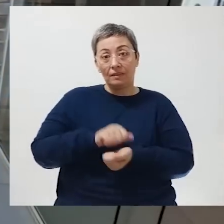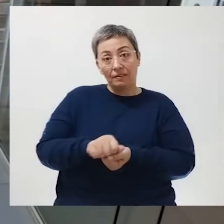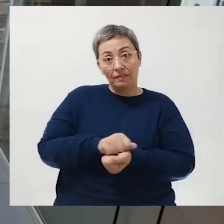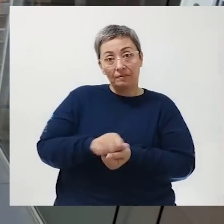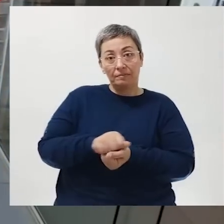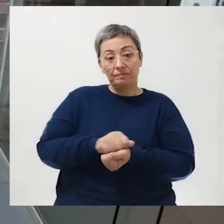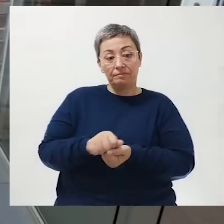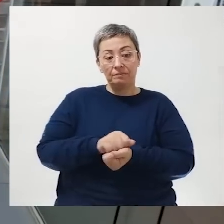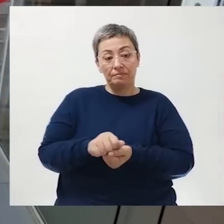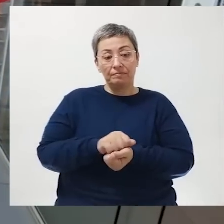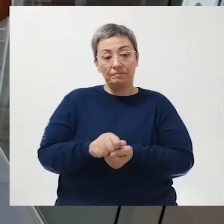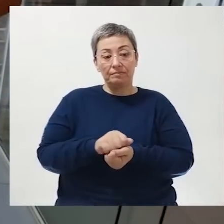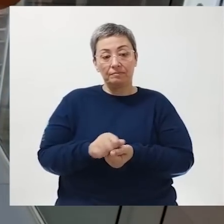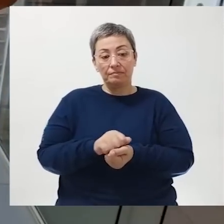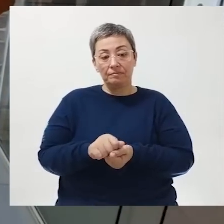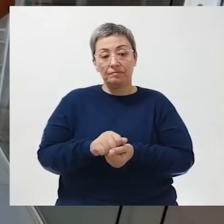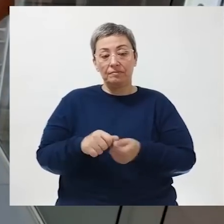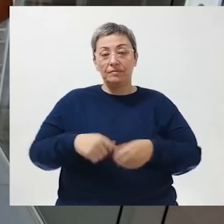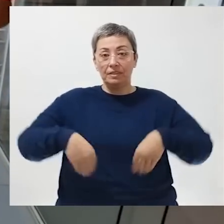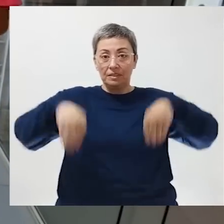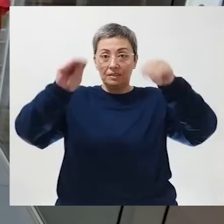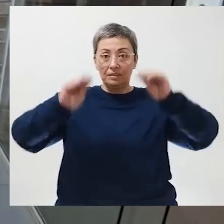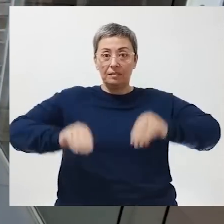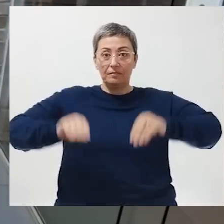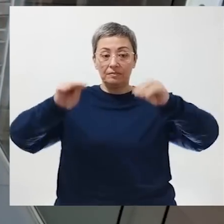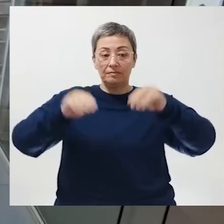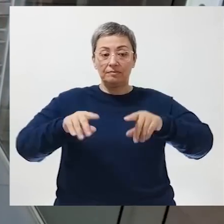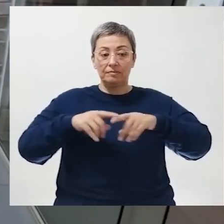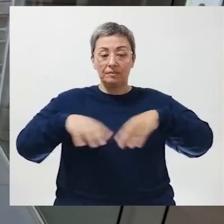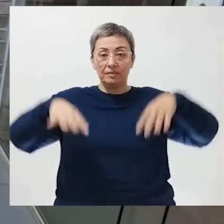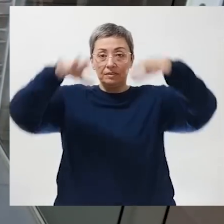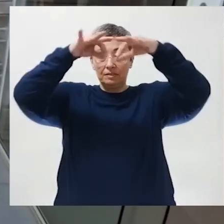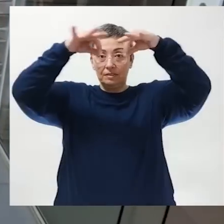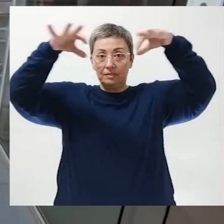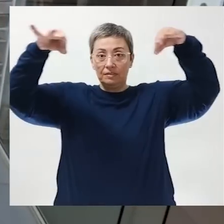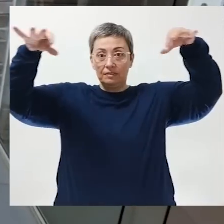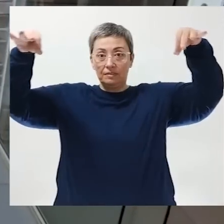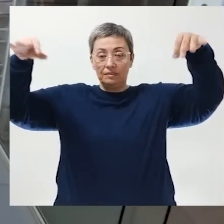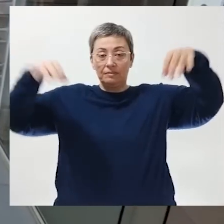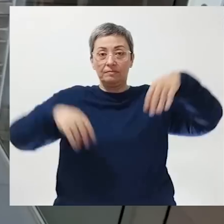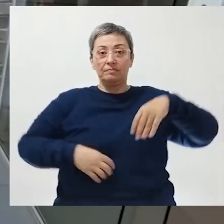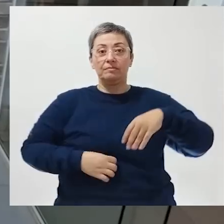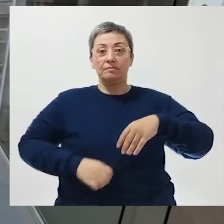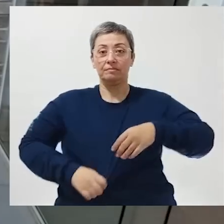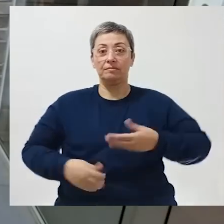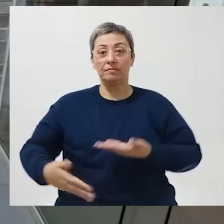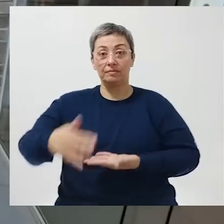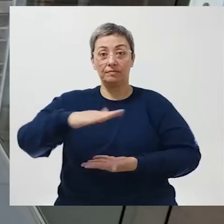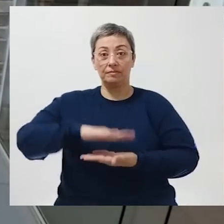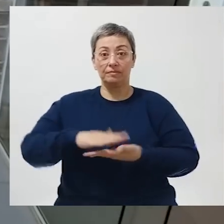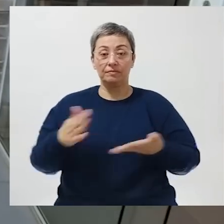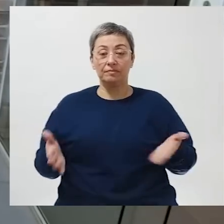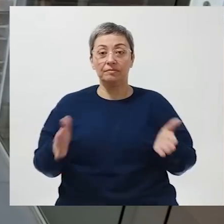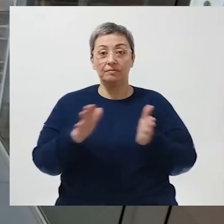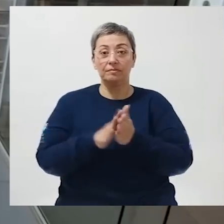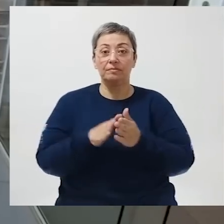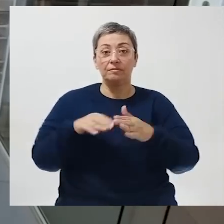ela vai lavar, estender, pendurar a roupa,